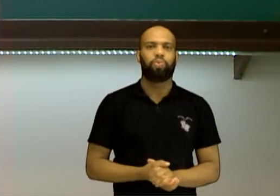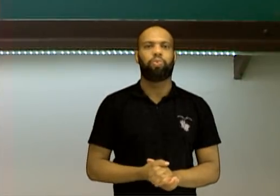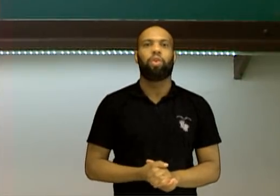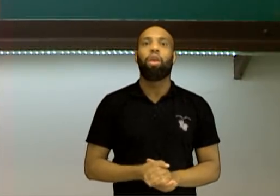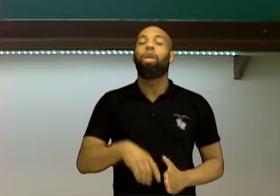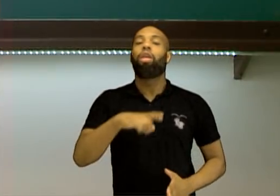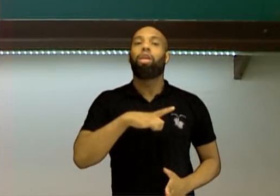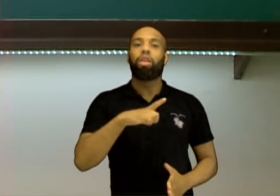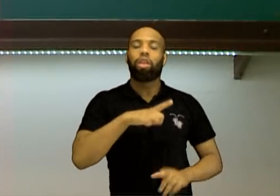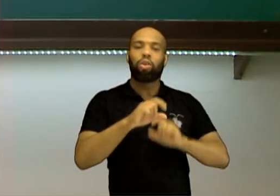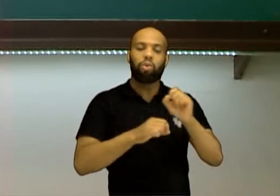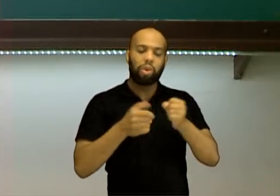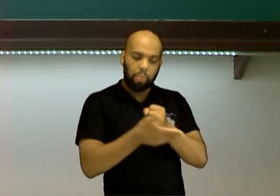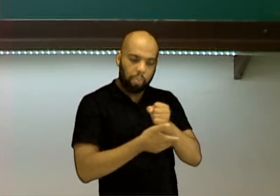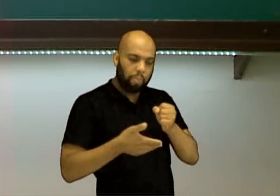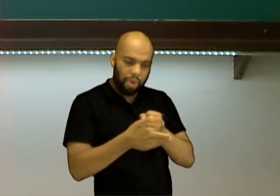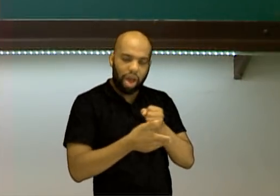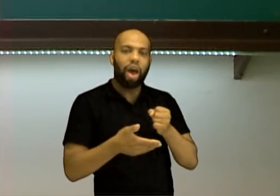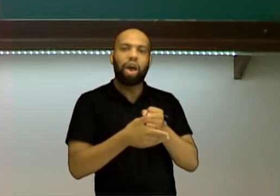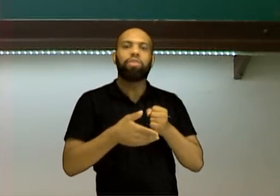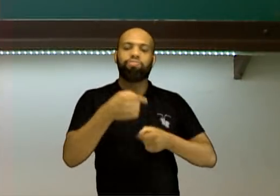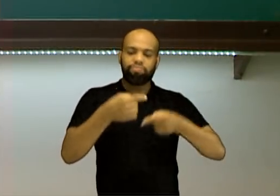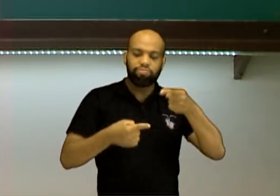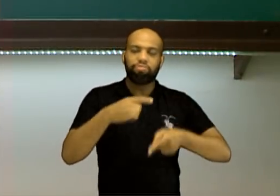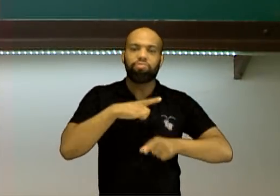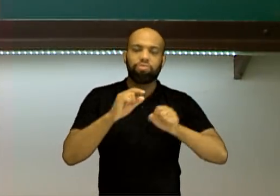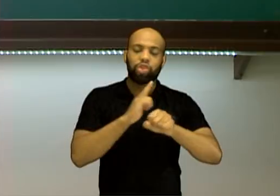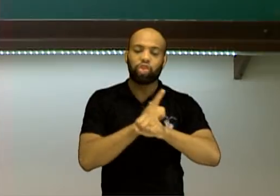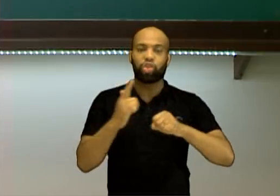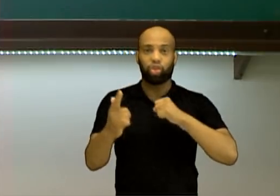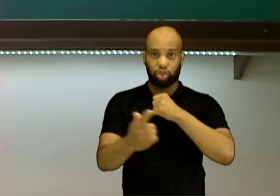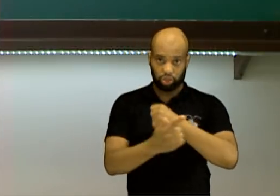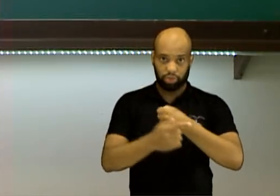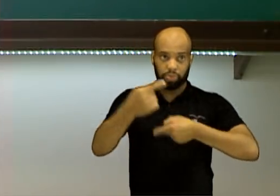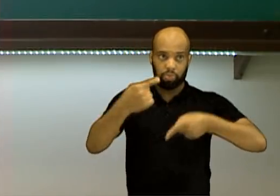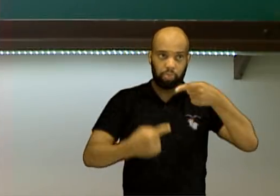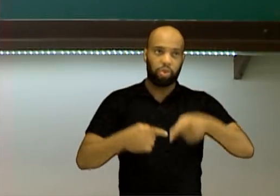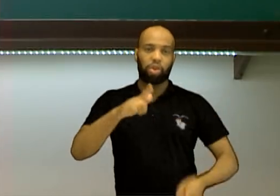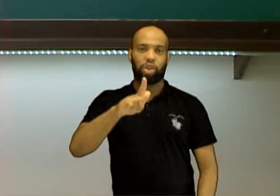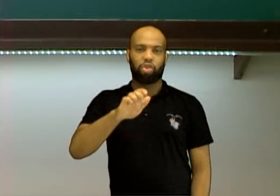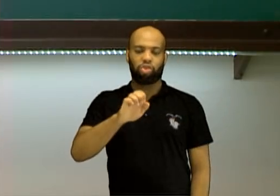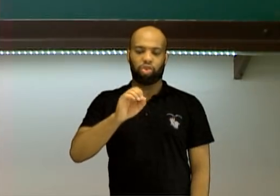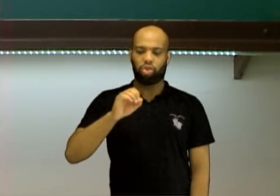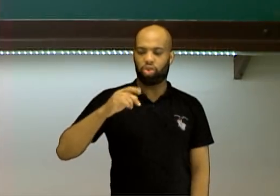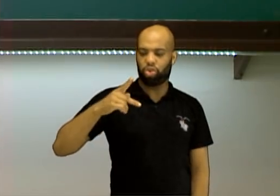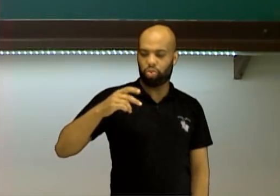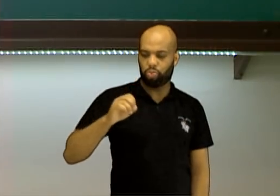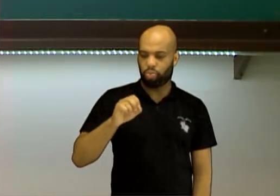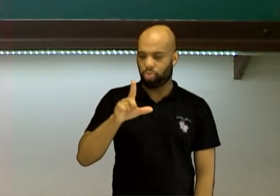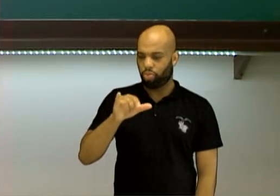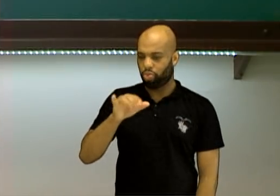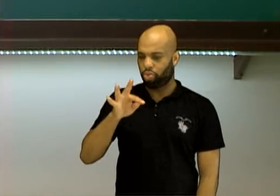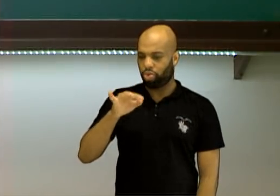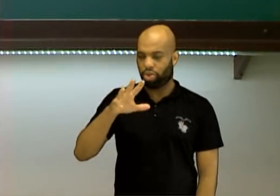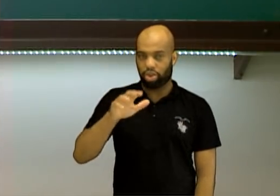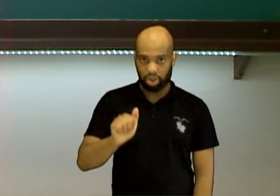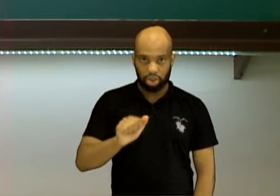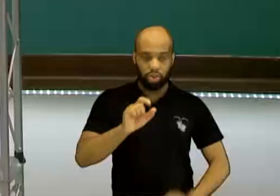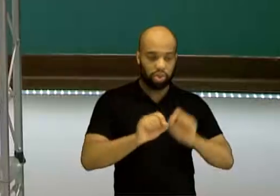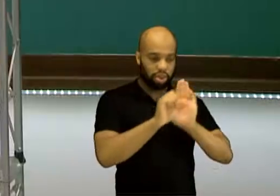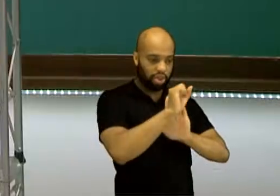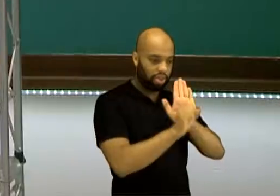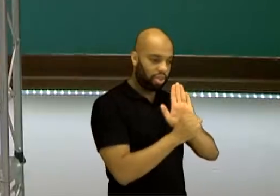dos princípios da política, surgiu a geopolítica, ok? Lá no século XIX, início do